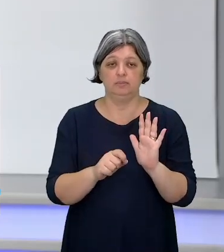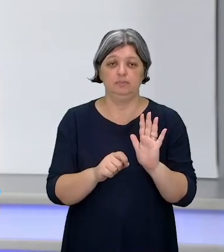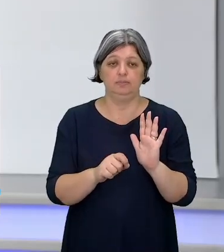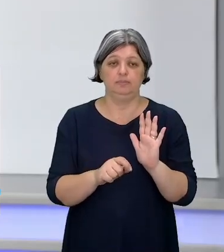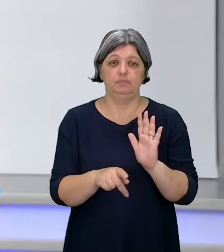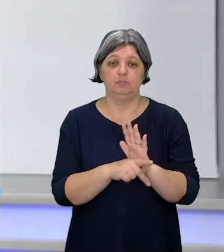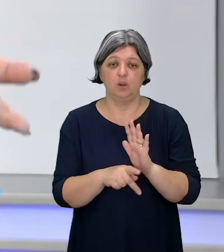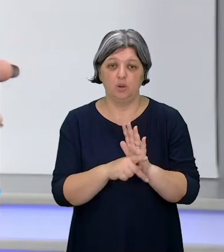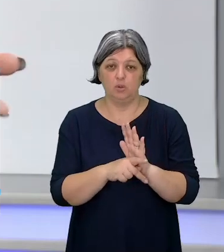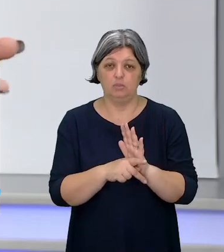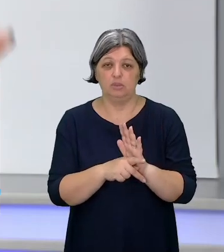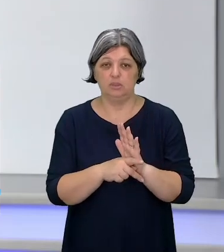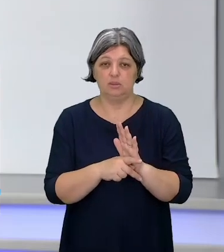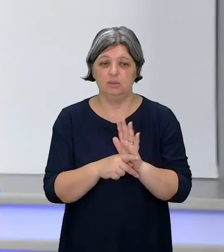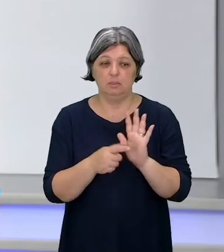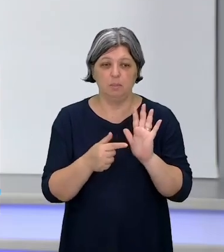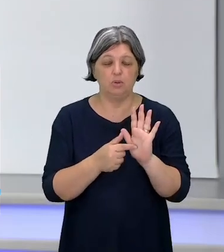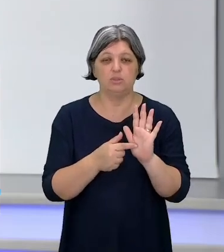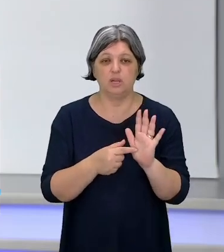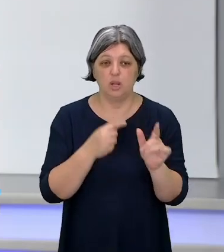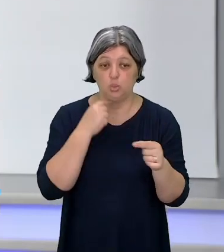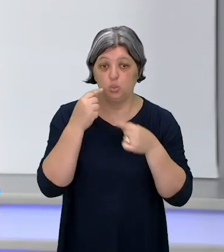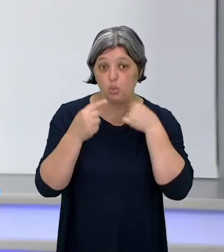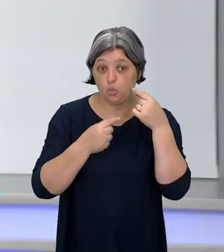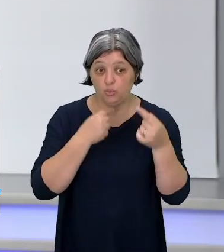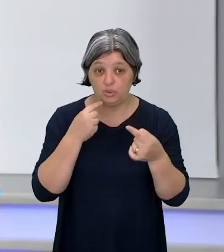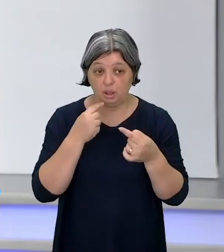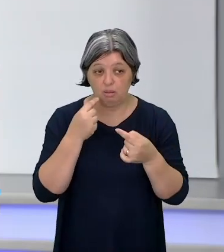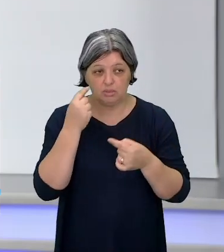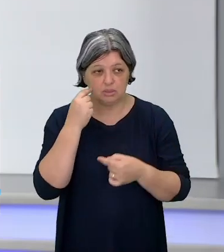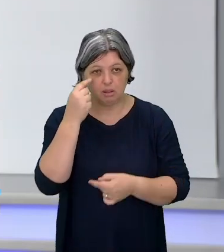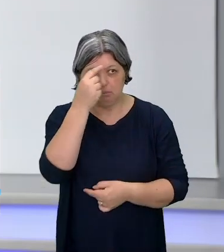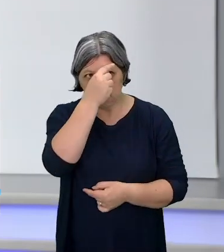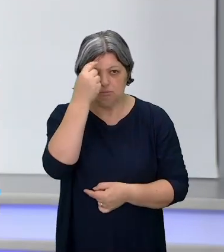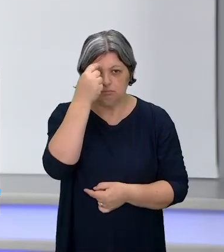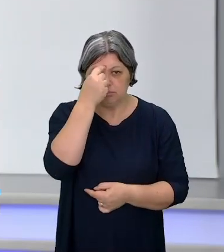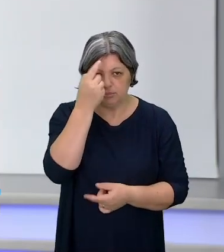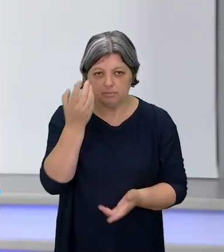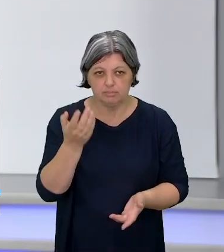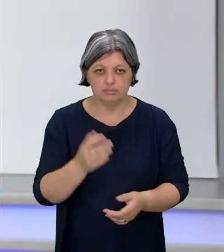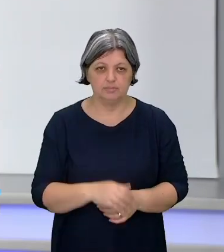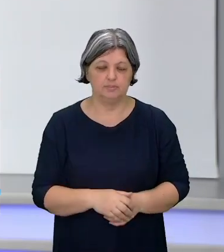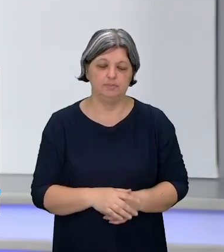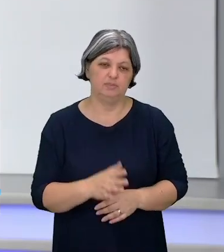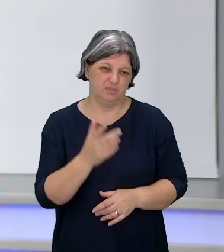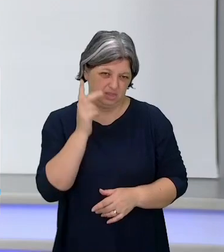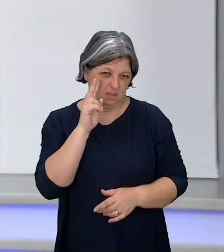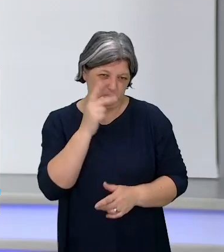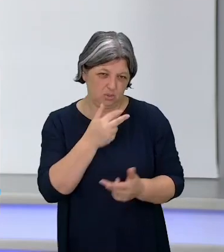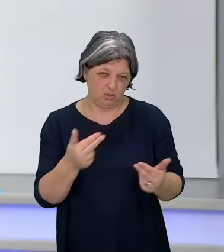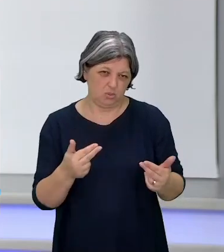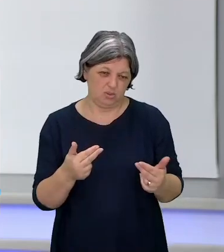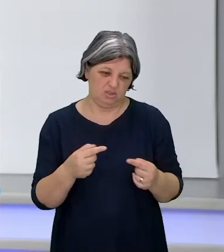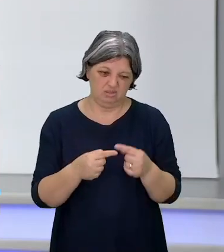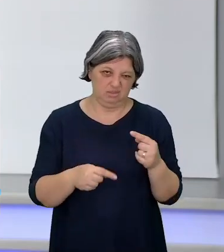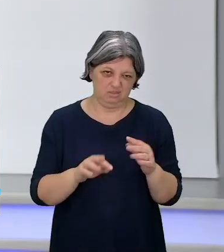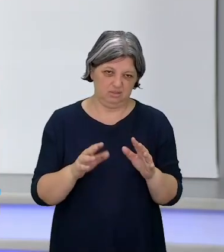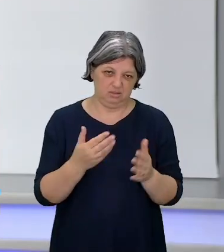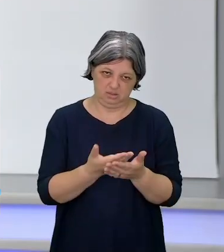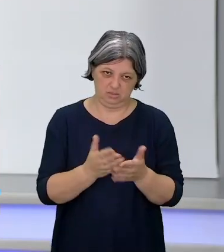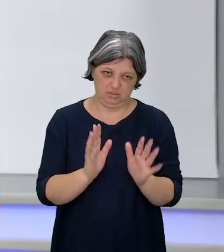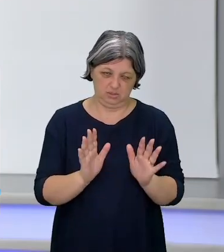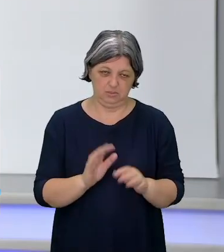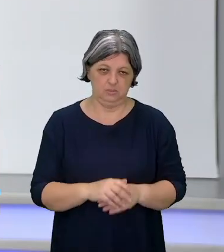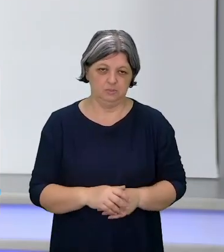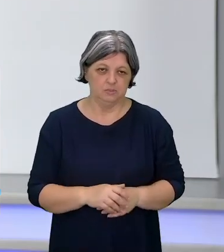gerar aí a questão da dúvida? Fechou? Eu lembrei de um negócio agora, nada a ver com a aula. A ver também, mas não, que